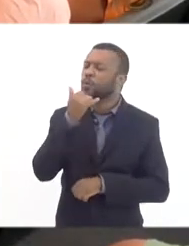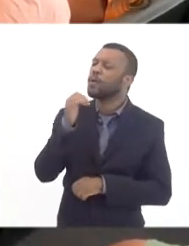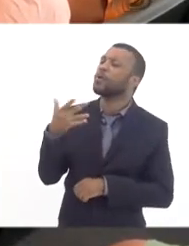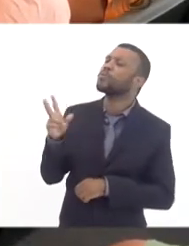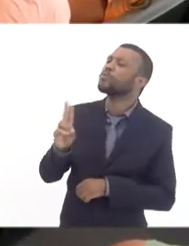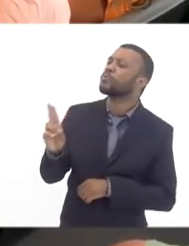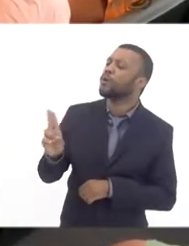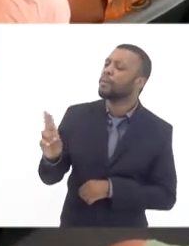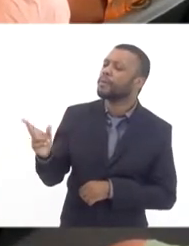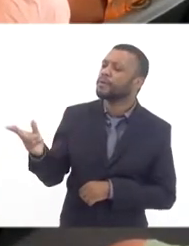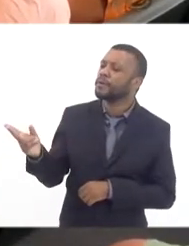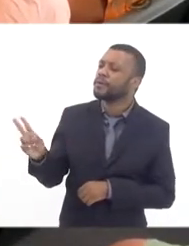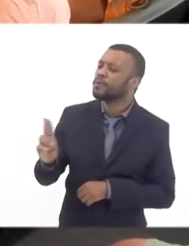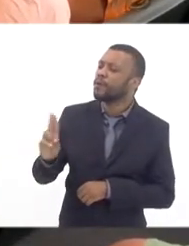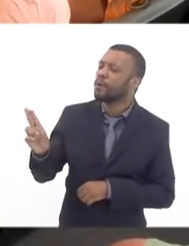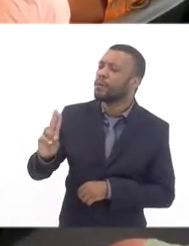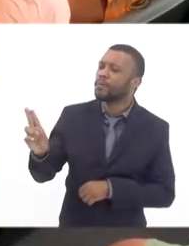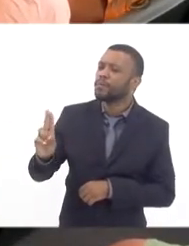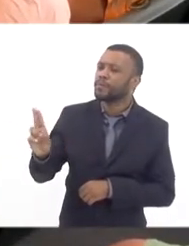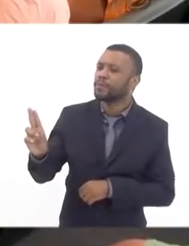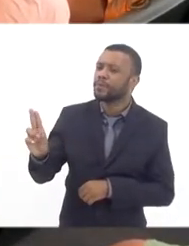favor? O seu nome?